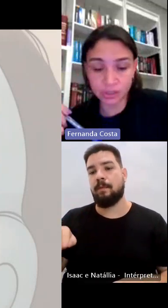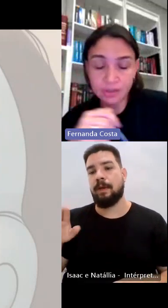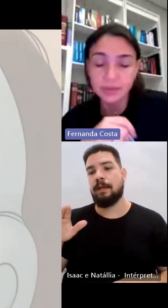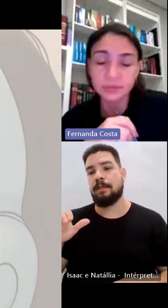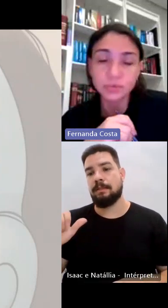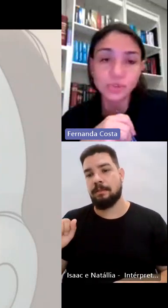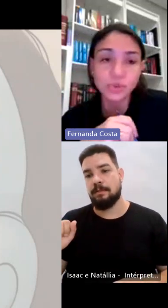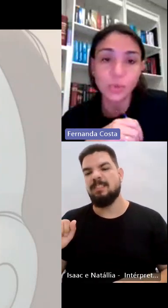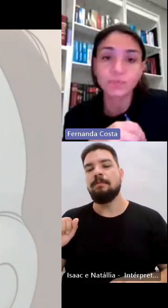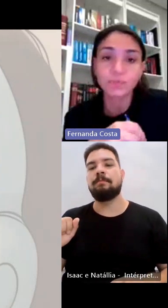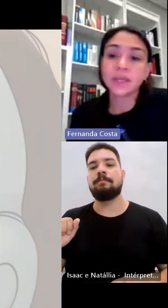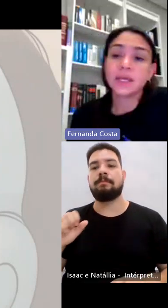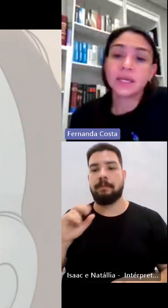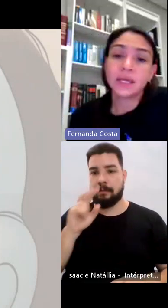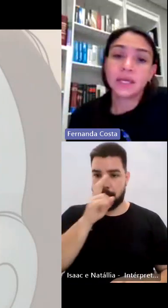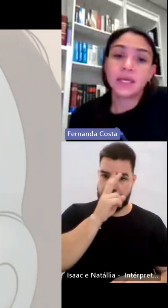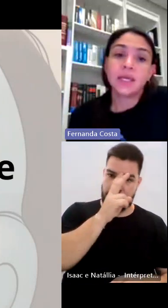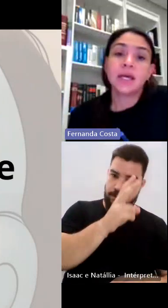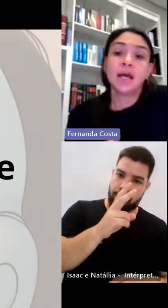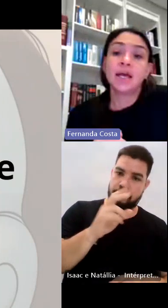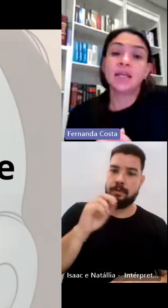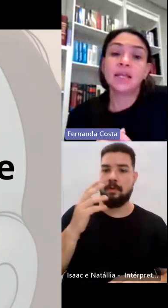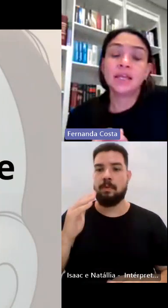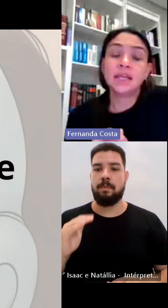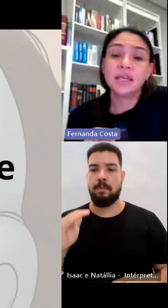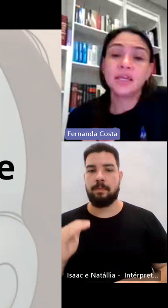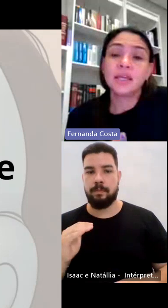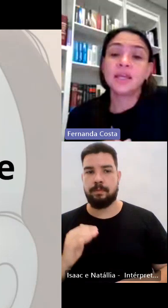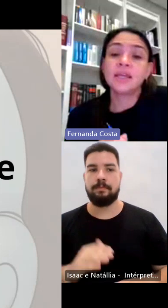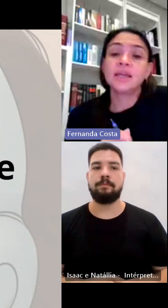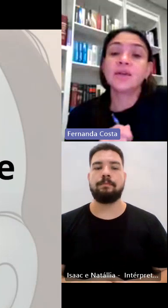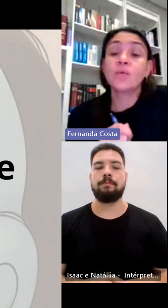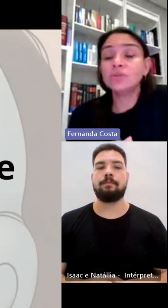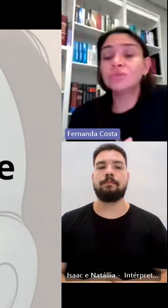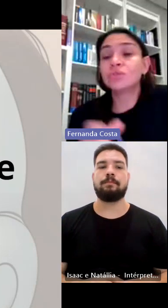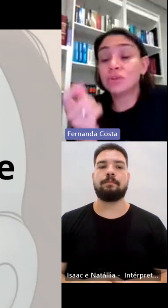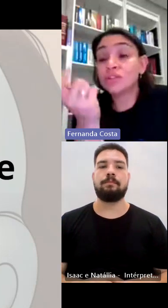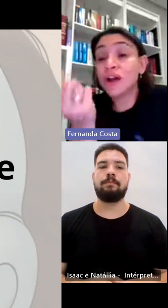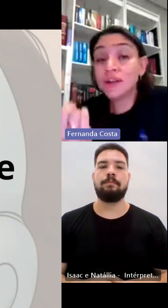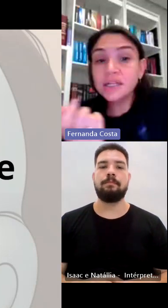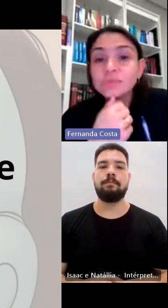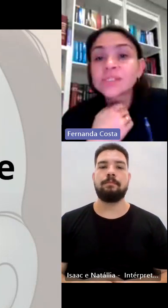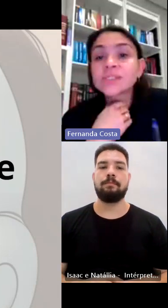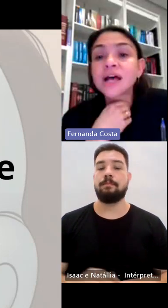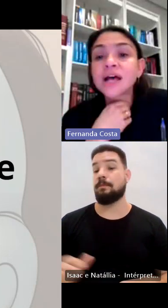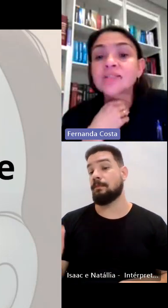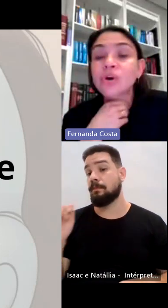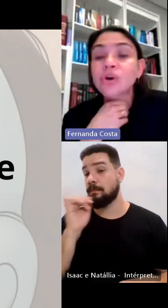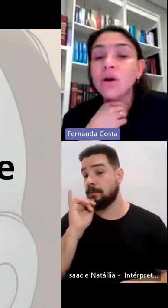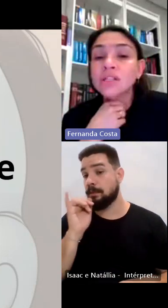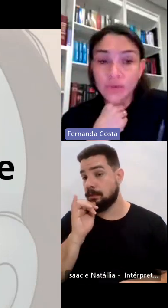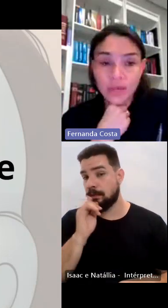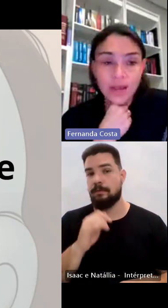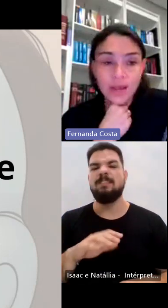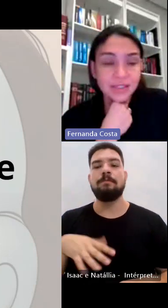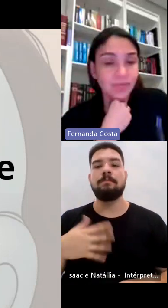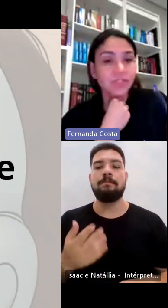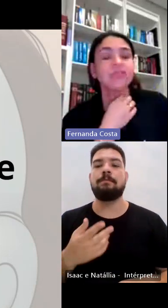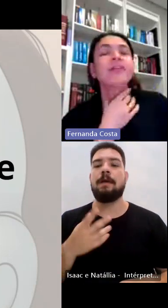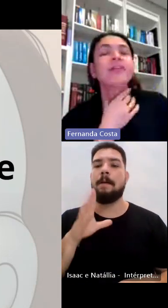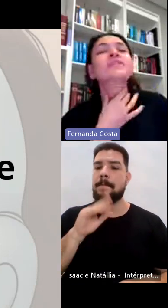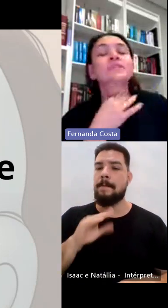intensidade, né, do som. E aí, quando nós falamos, as cordas